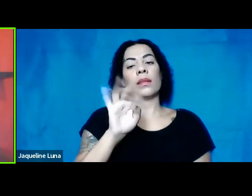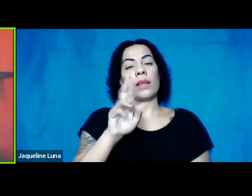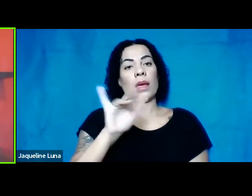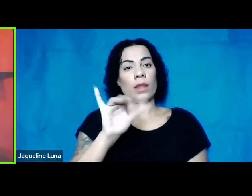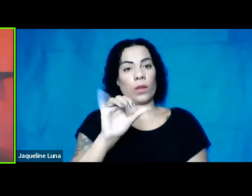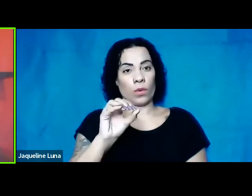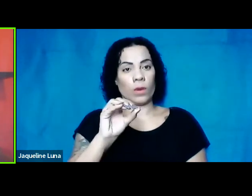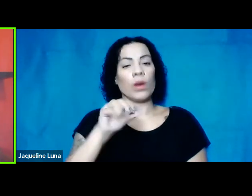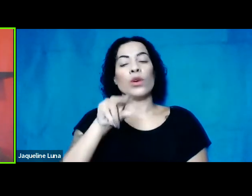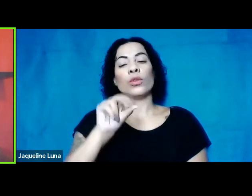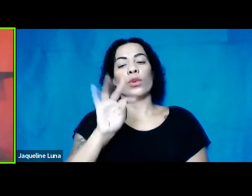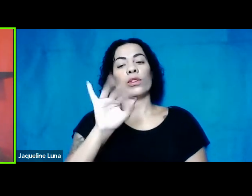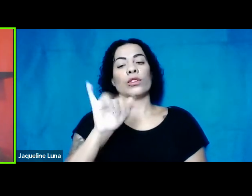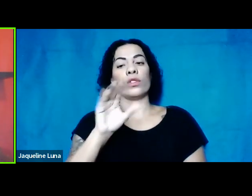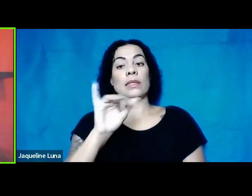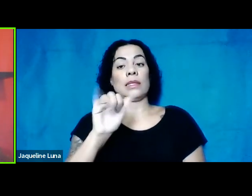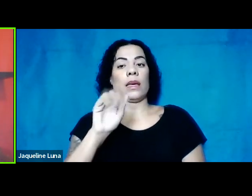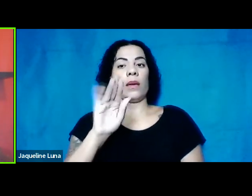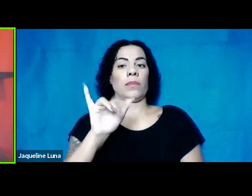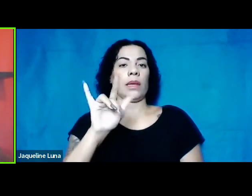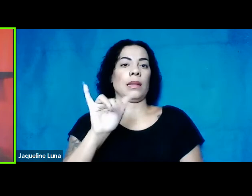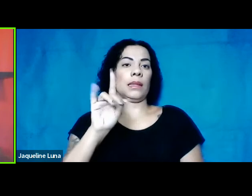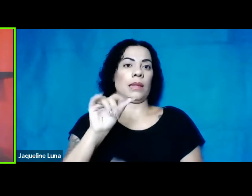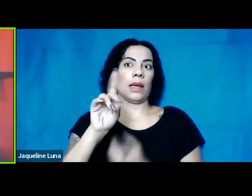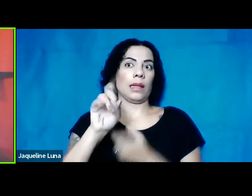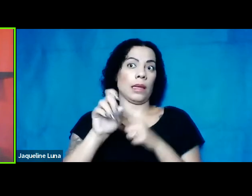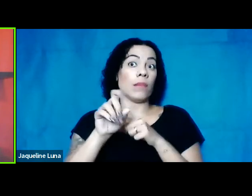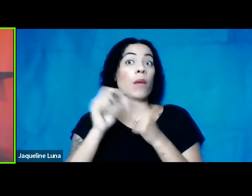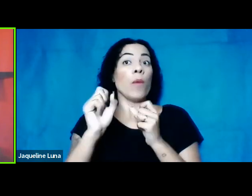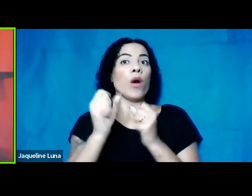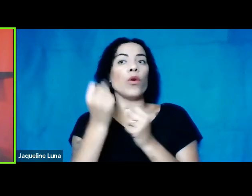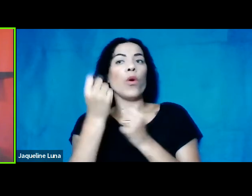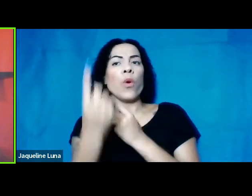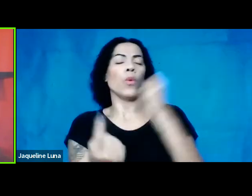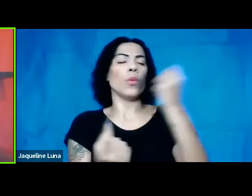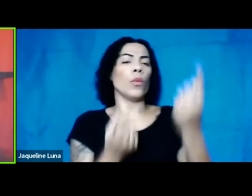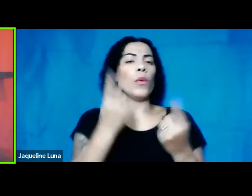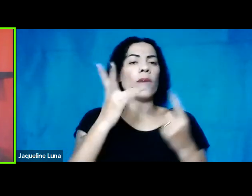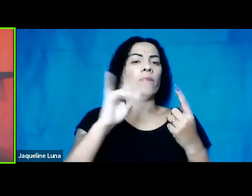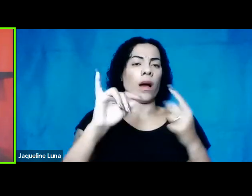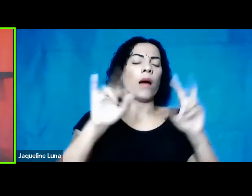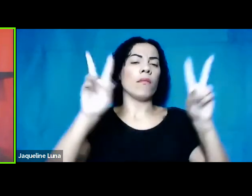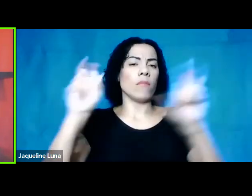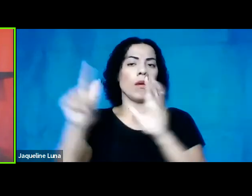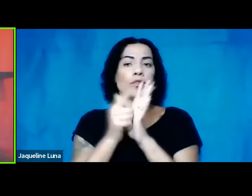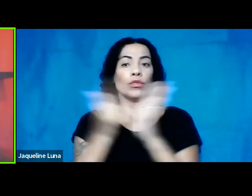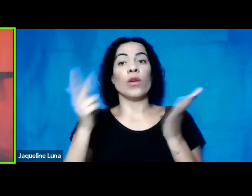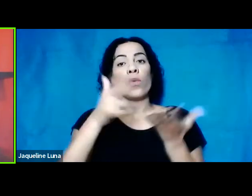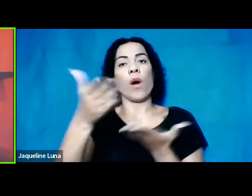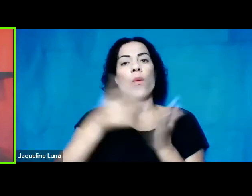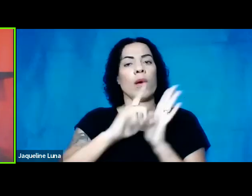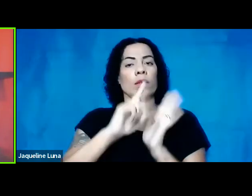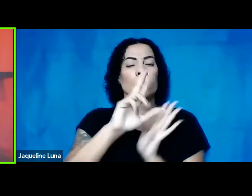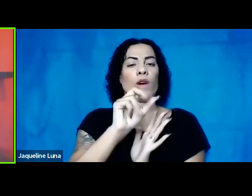que, sim, né, vão ser tema de uma ou outra reportagem, como todos esses exemplos que Rogério mostrou agora aqui na apresentação dele,